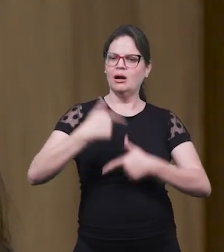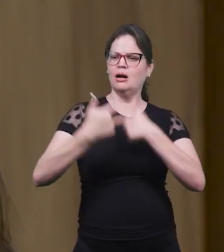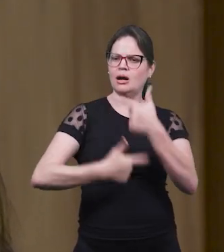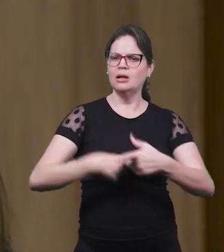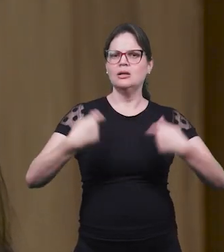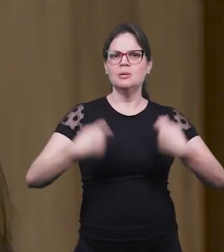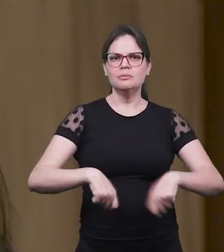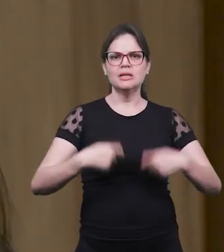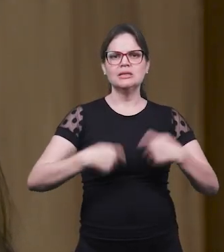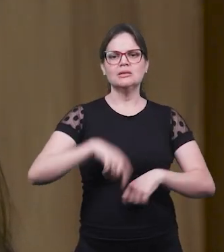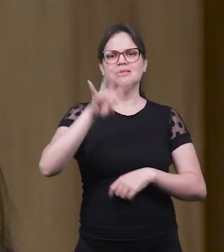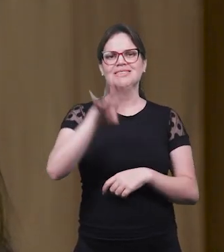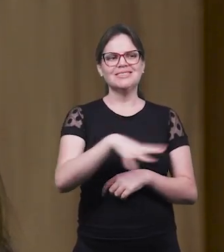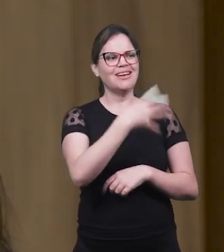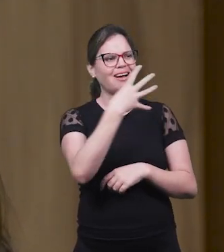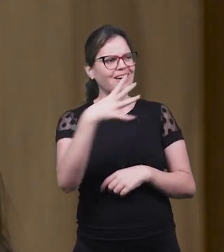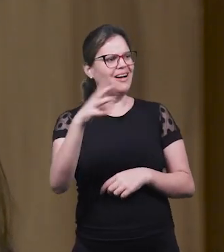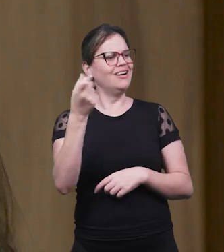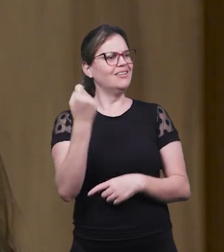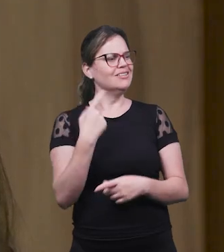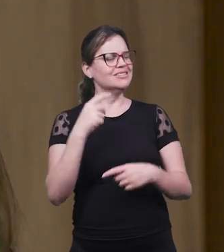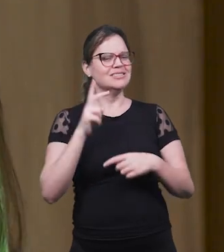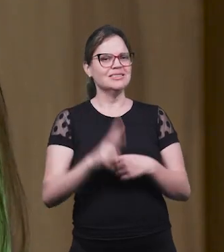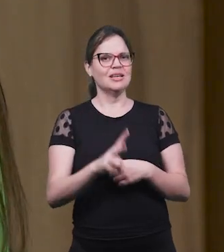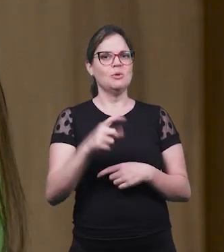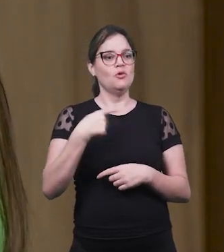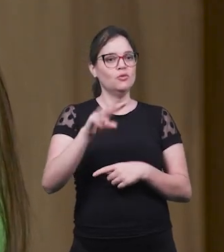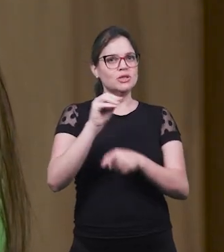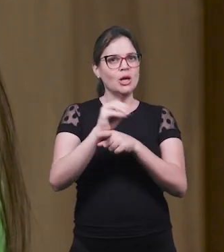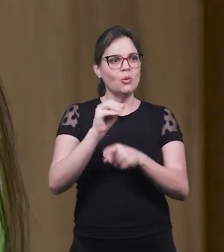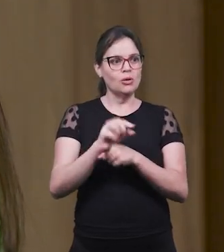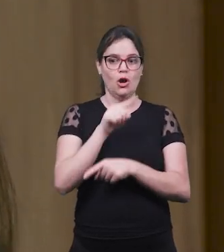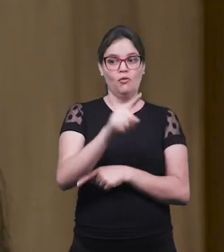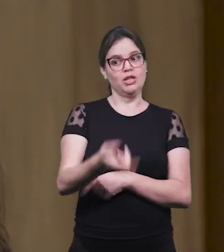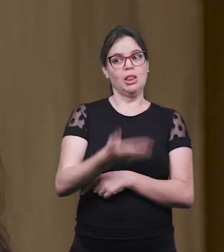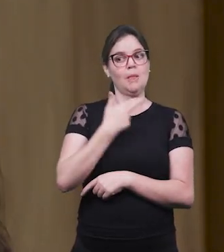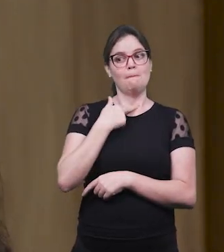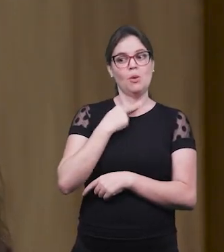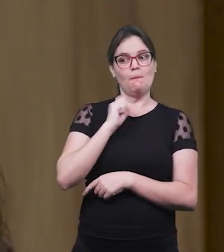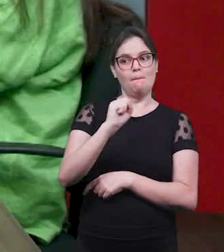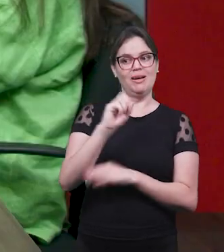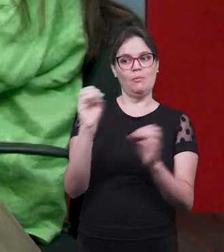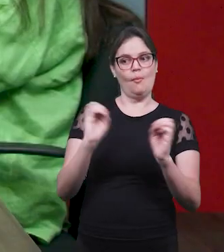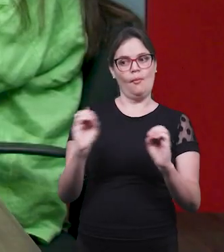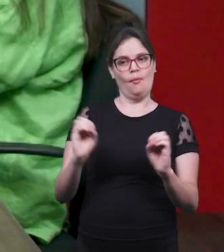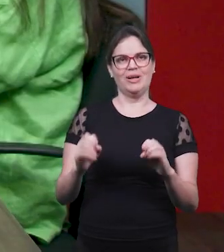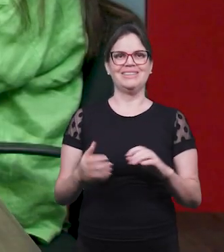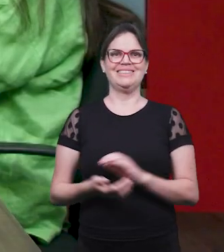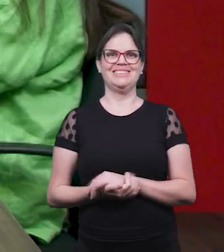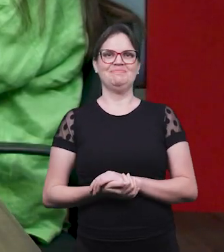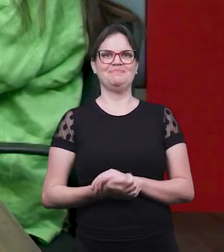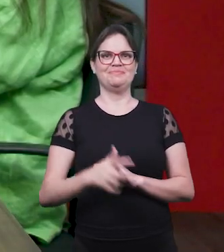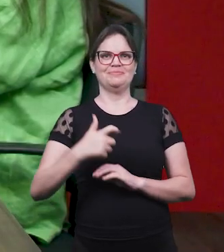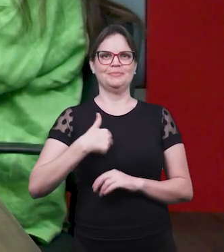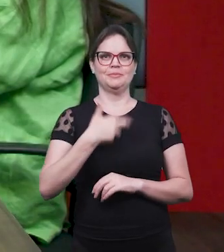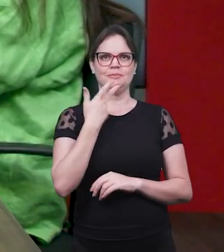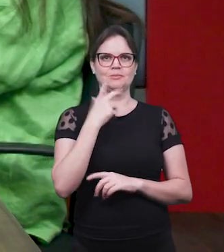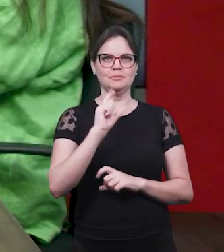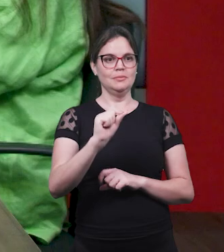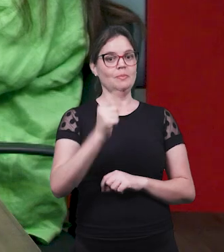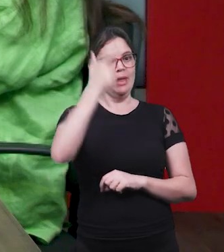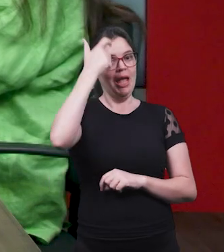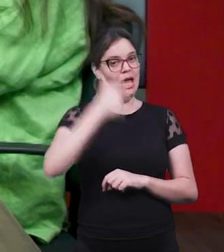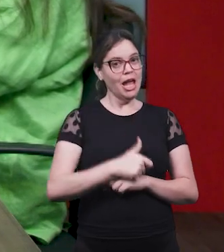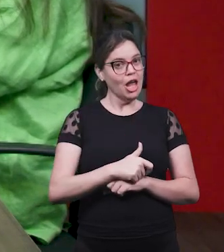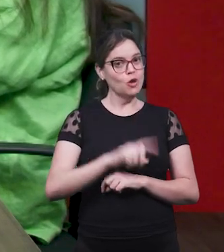que me lidar com pessoas, com vida. Ainda brincou, falou, você não pode matar ninguém, brincou. Eu dizia o seguinte, eu sou publicitário, se eu errar, não mato